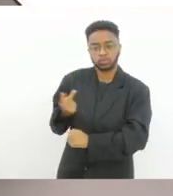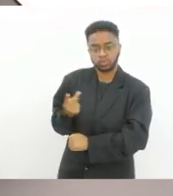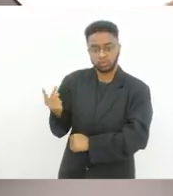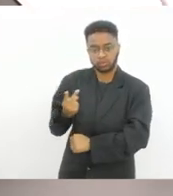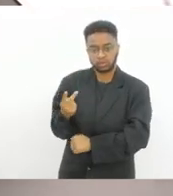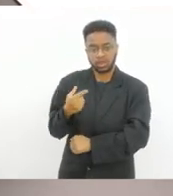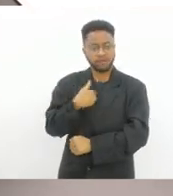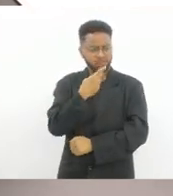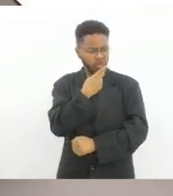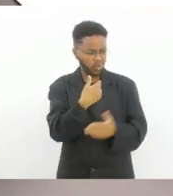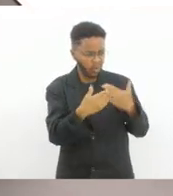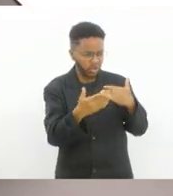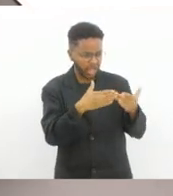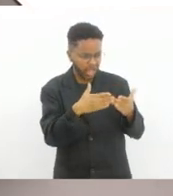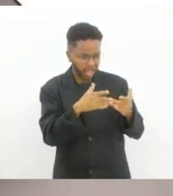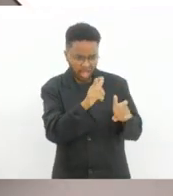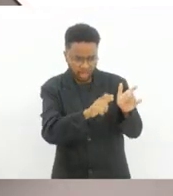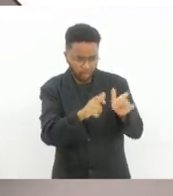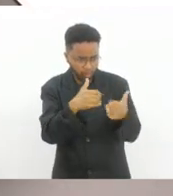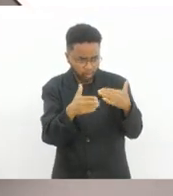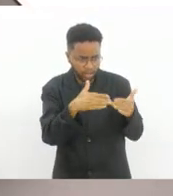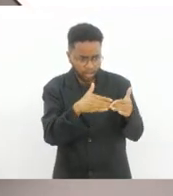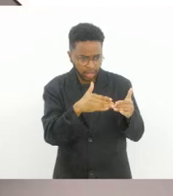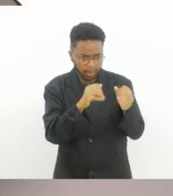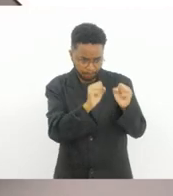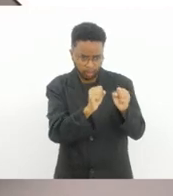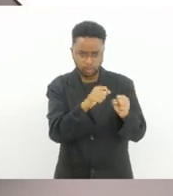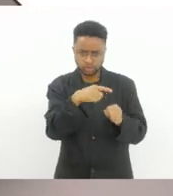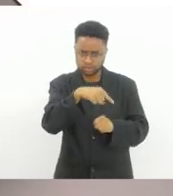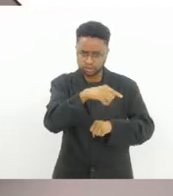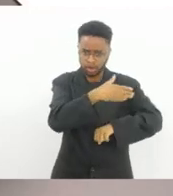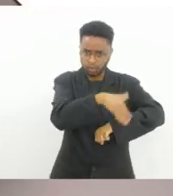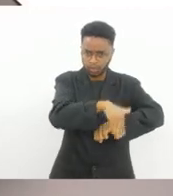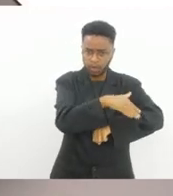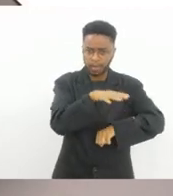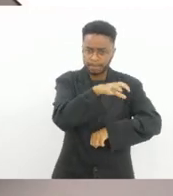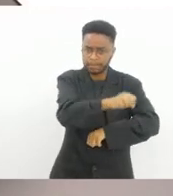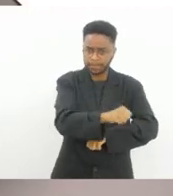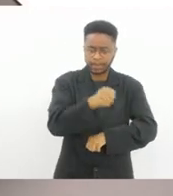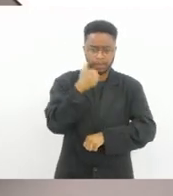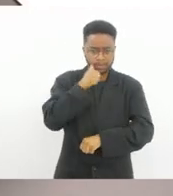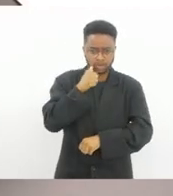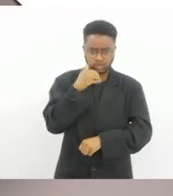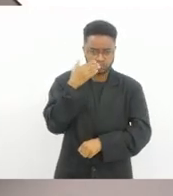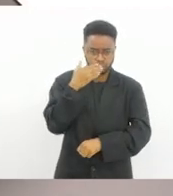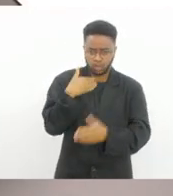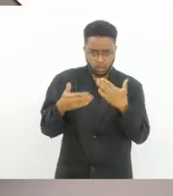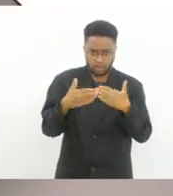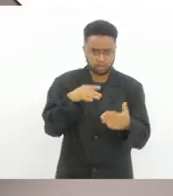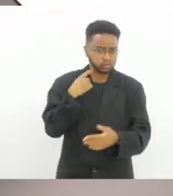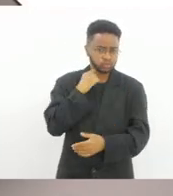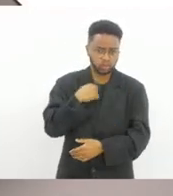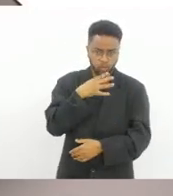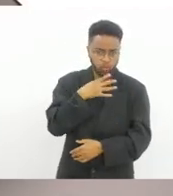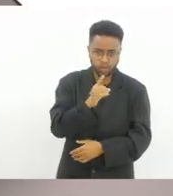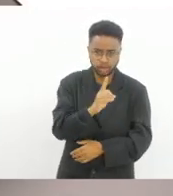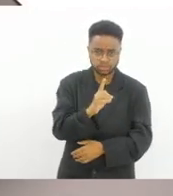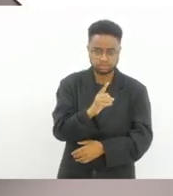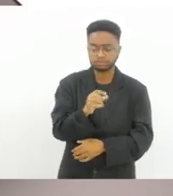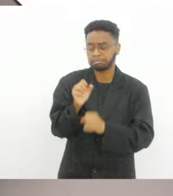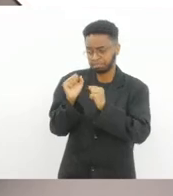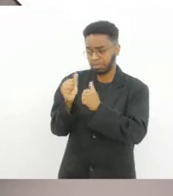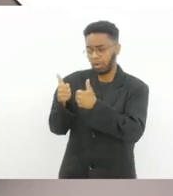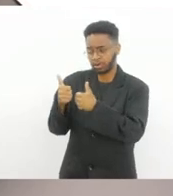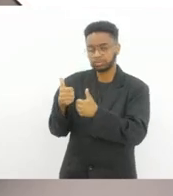qualquer puta pode ser o que? Pode. Eu falei, eu posso ir na rua pegar uma menina suja que eu não conheço? Pode, eu quero. Eu falei,